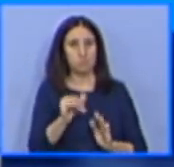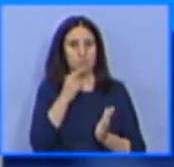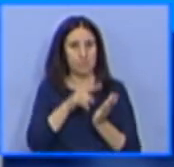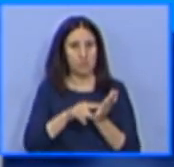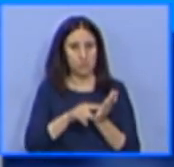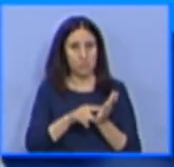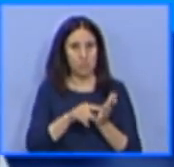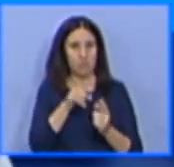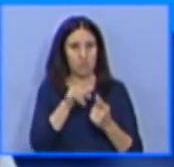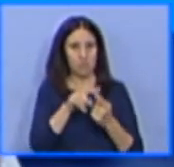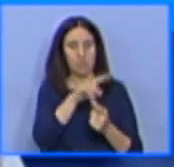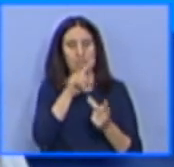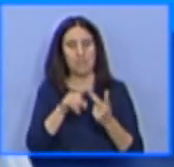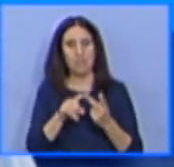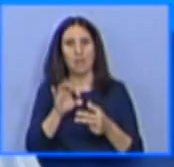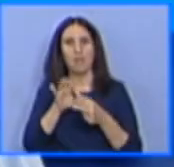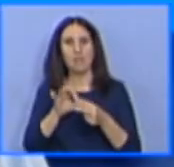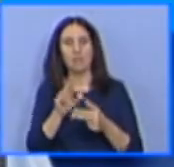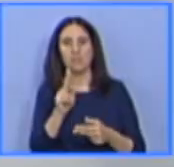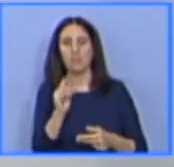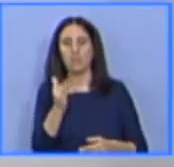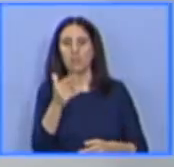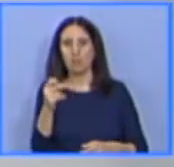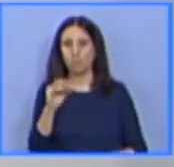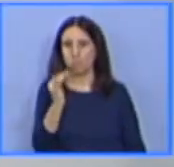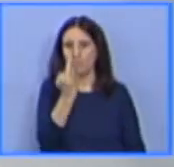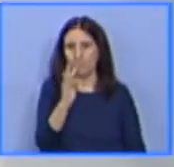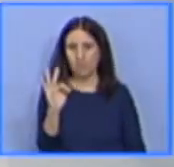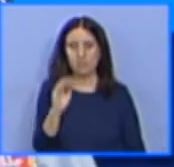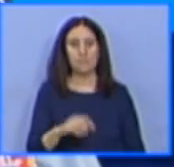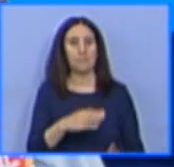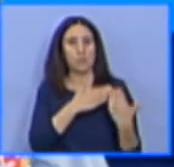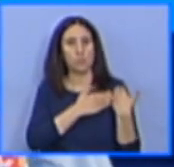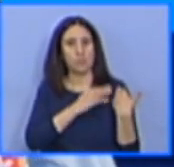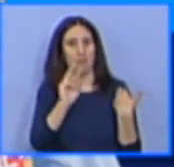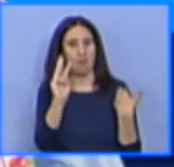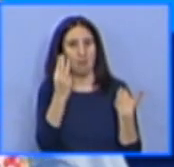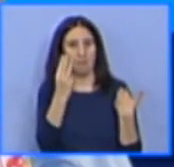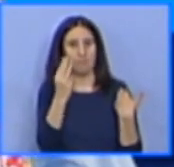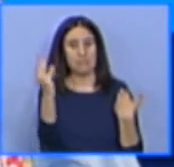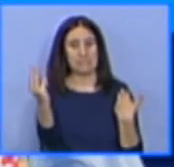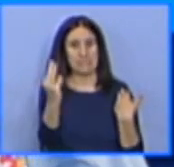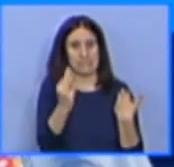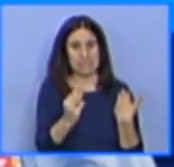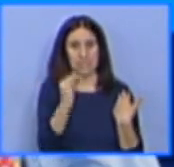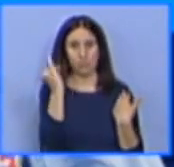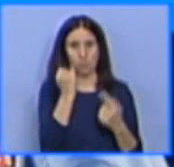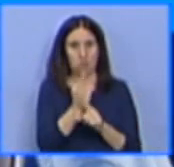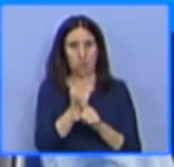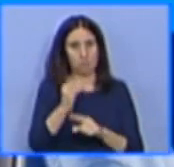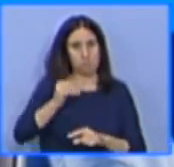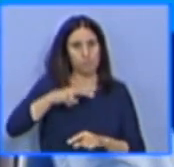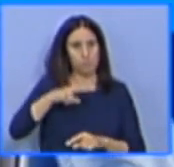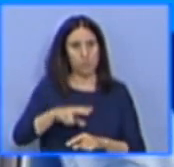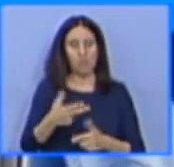e a Aliança Vita na França. Vieram 3 responsáveis dessas instituições a Portugal e vieram